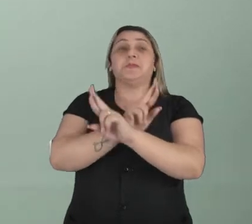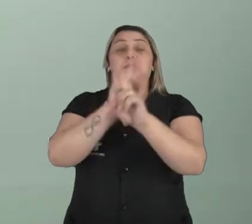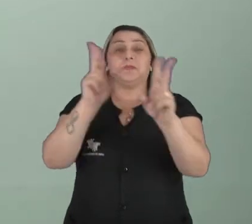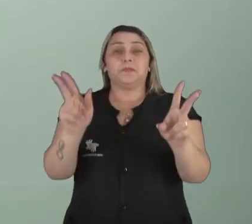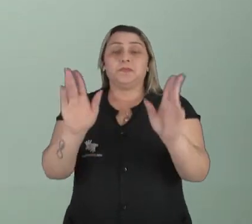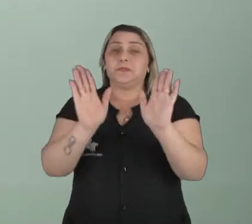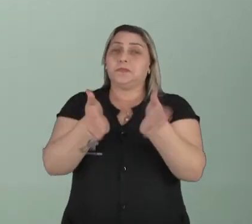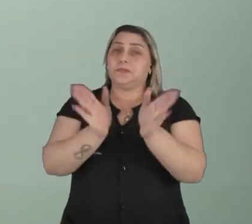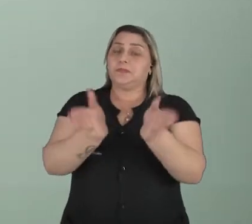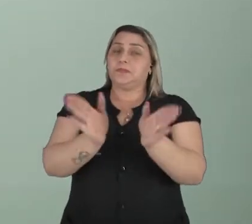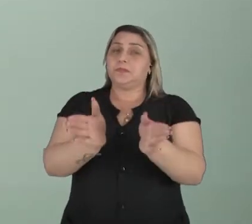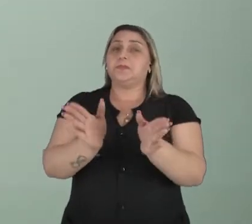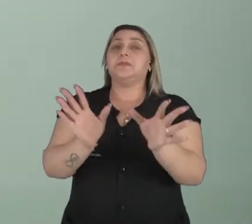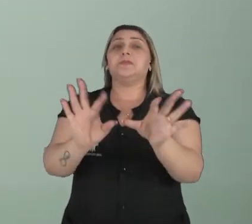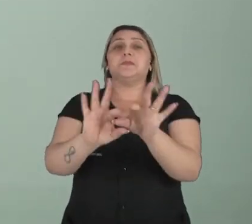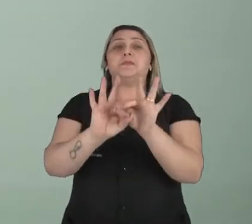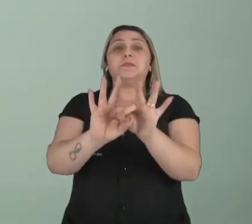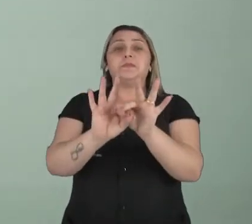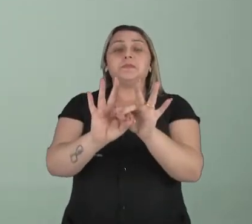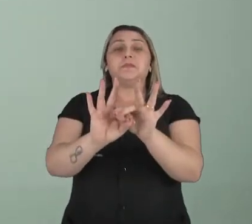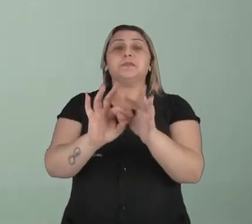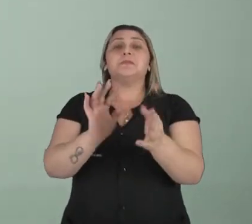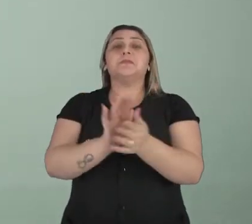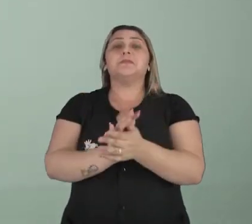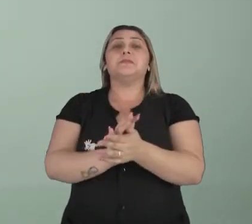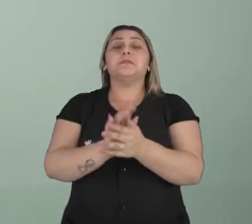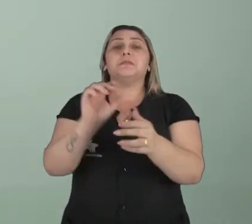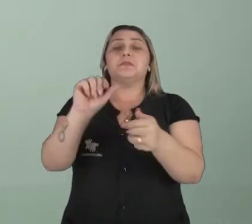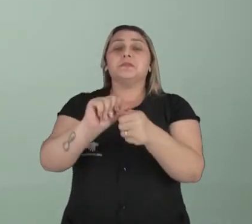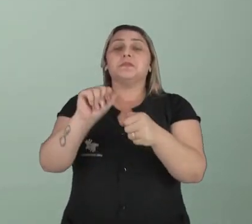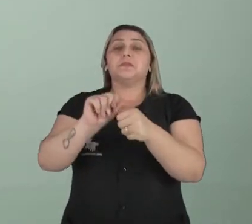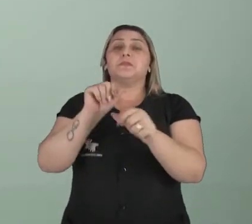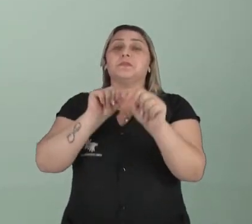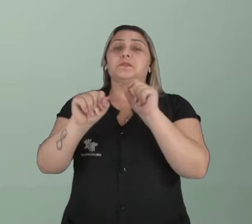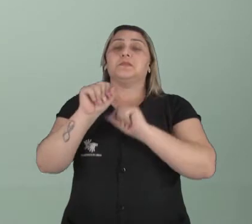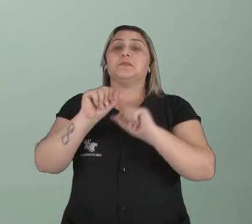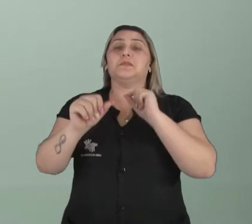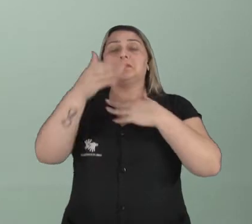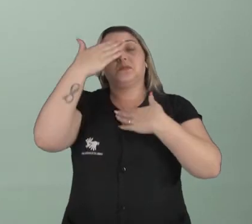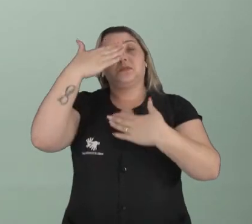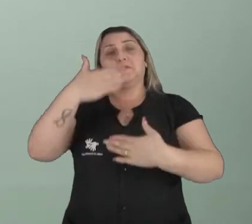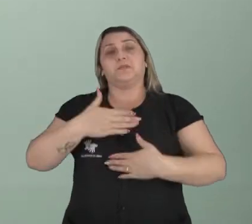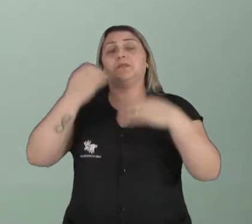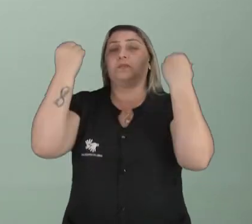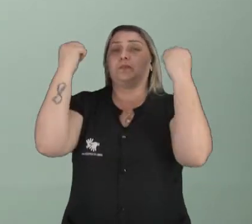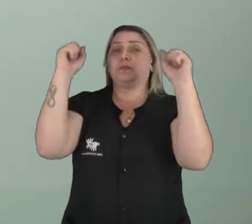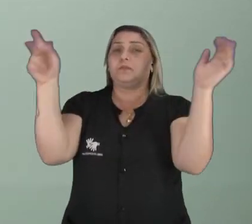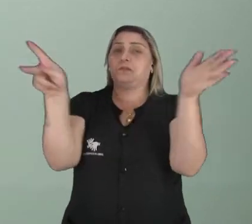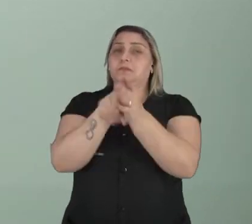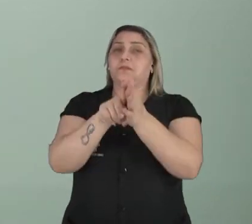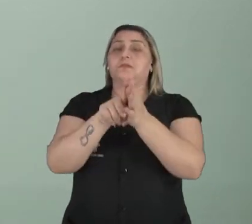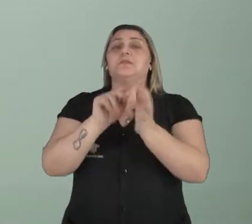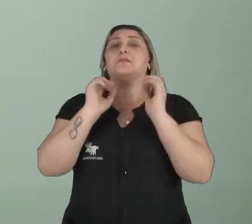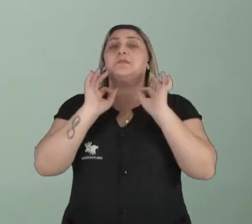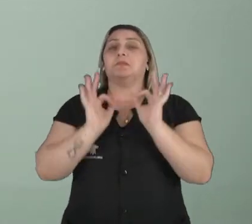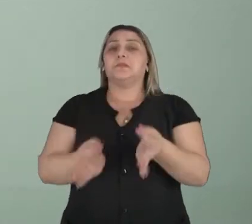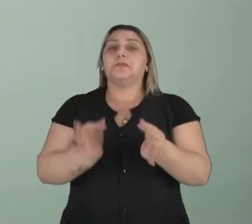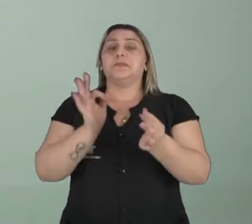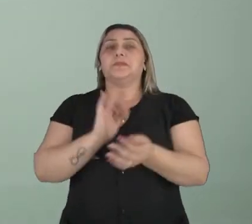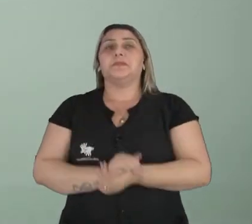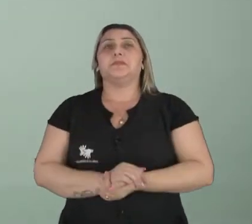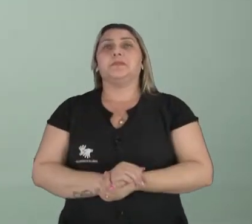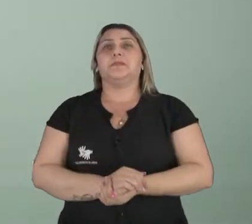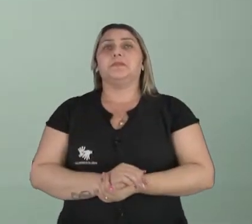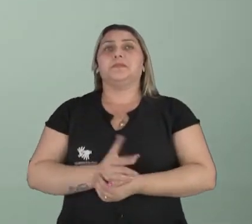que ela já se entrelaçam né para construir o que a gente chama do coco na educação física Tá